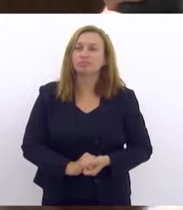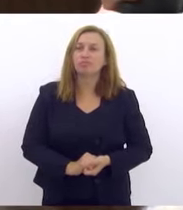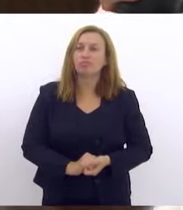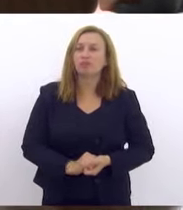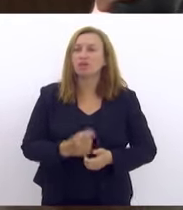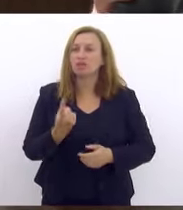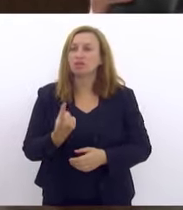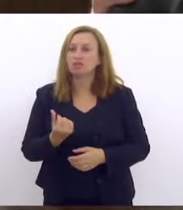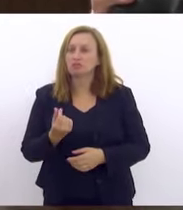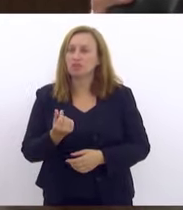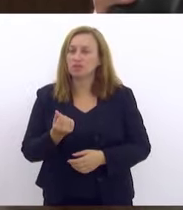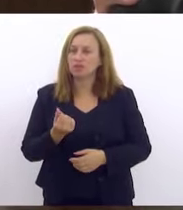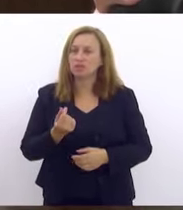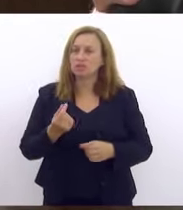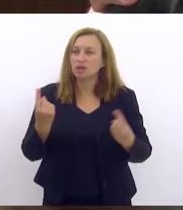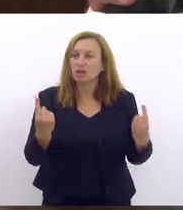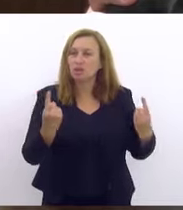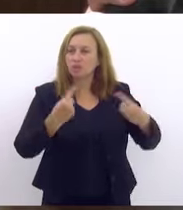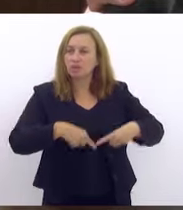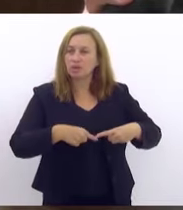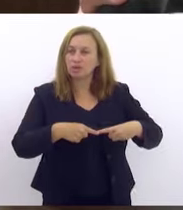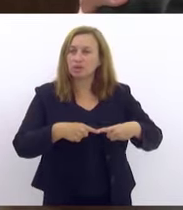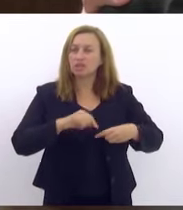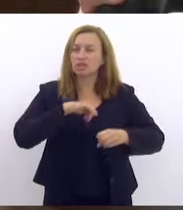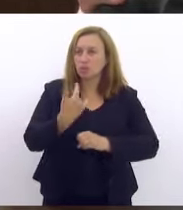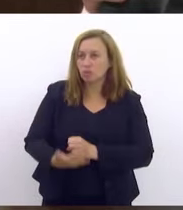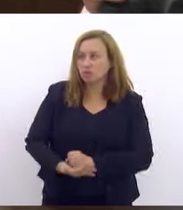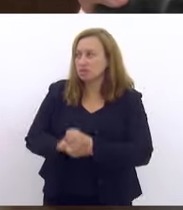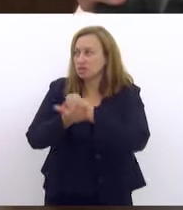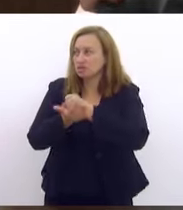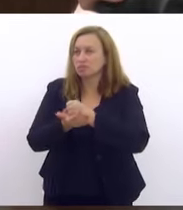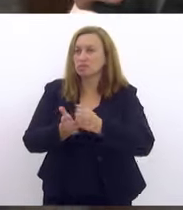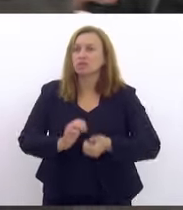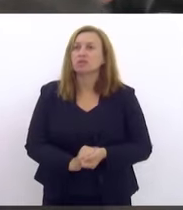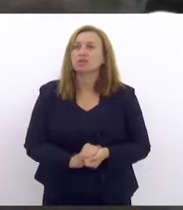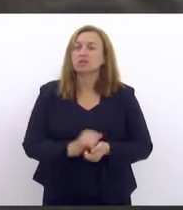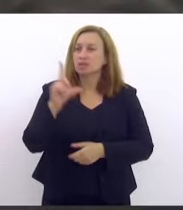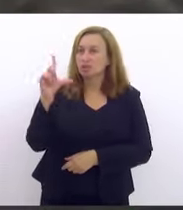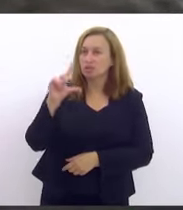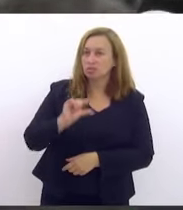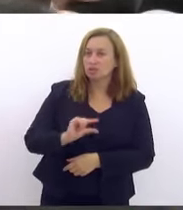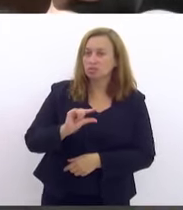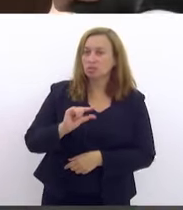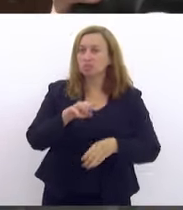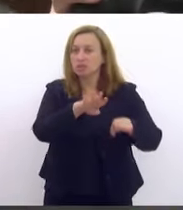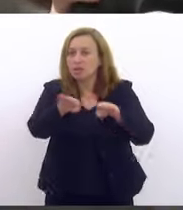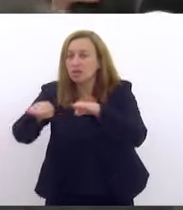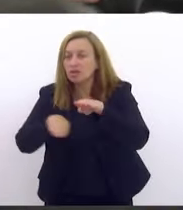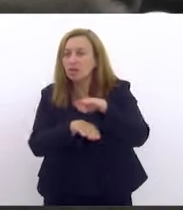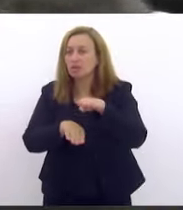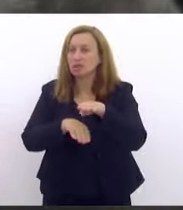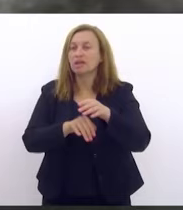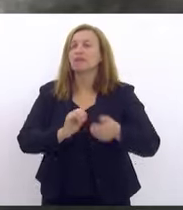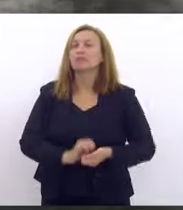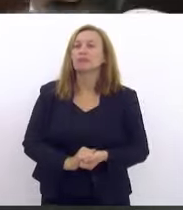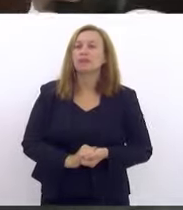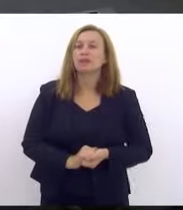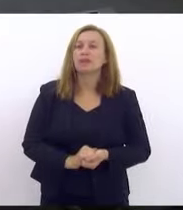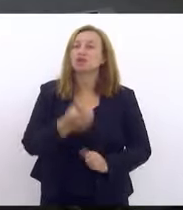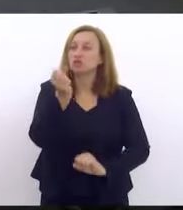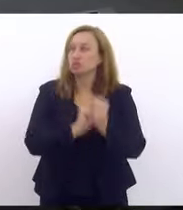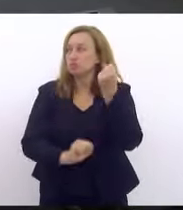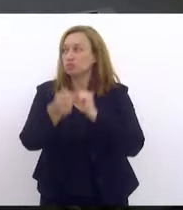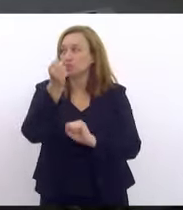no avanço da competitividade com sustentabilidade, na redução das desigualdades e na promoção de uma